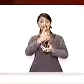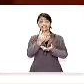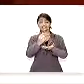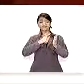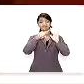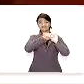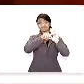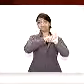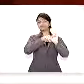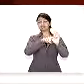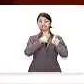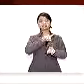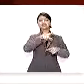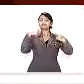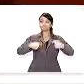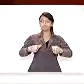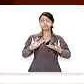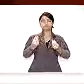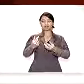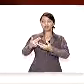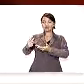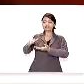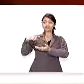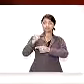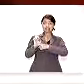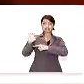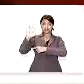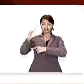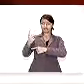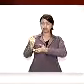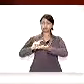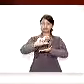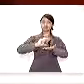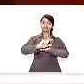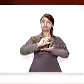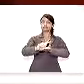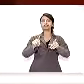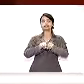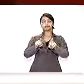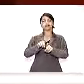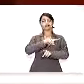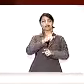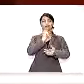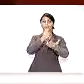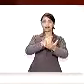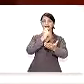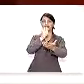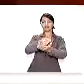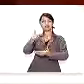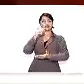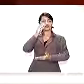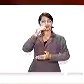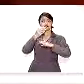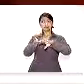da excessiva dependência de recursos do tesouro do Estado além do pagamento de remuneração aos dirigentes acima